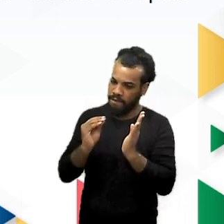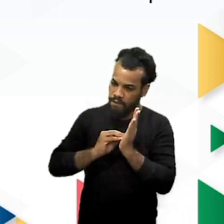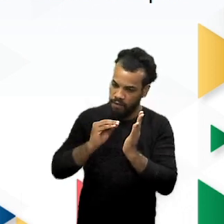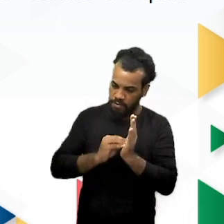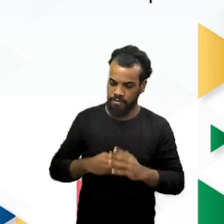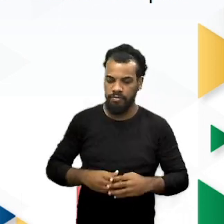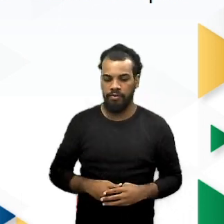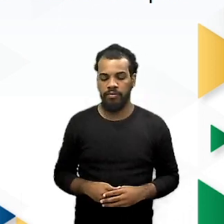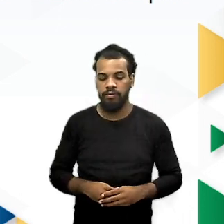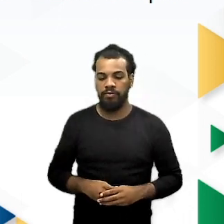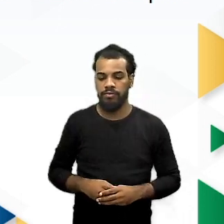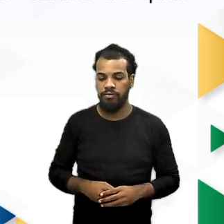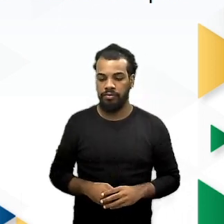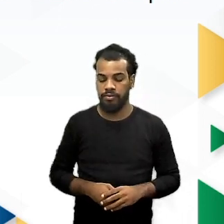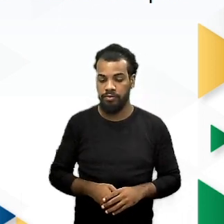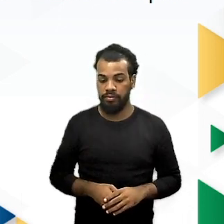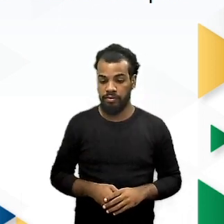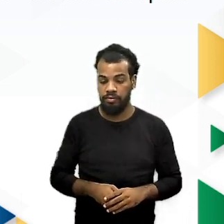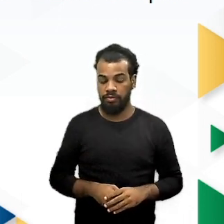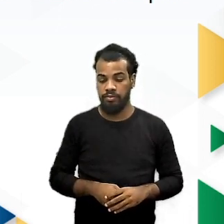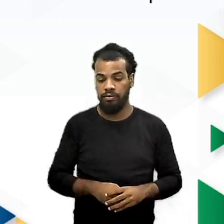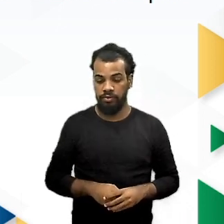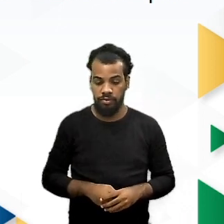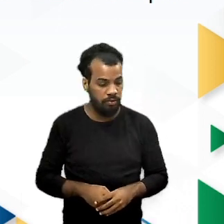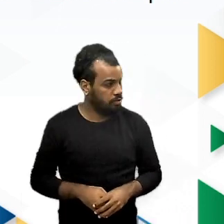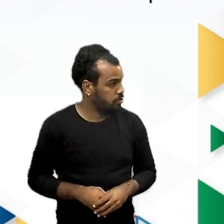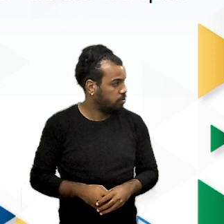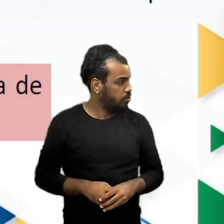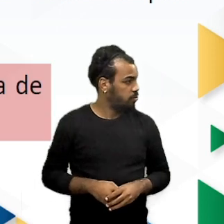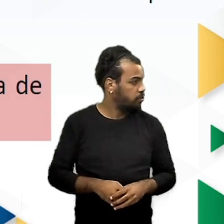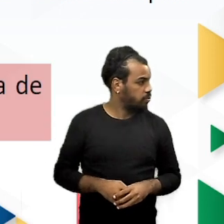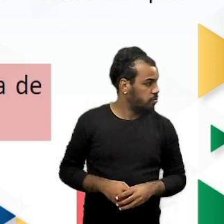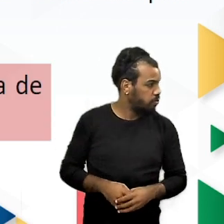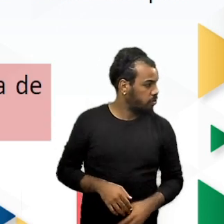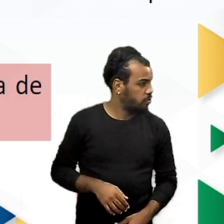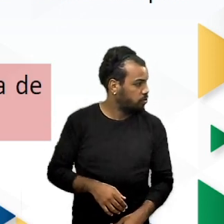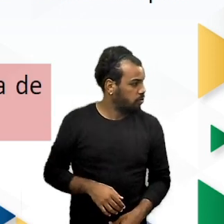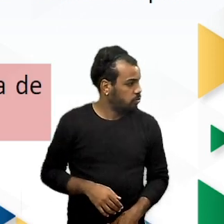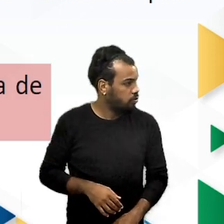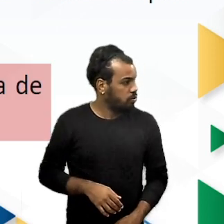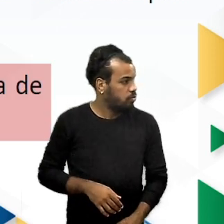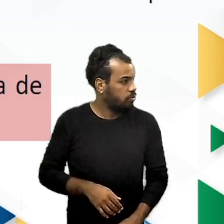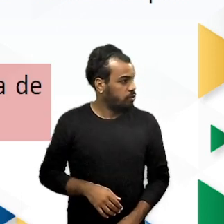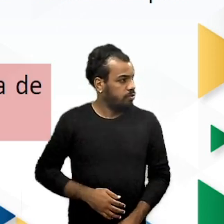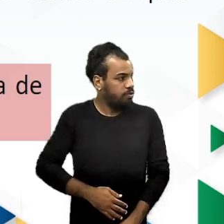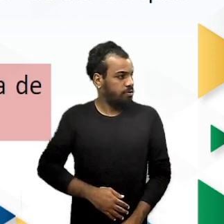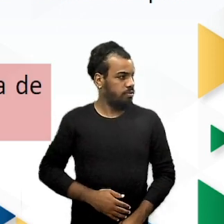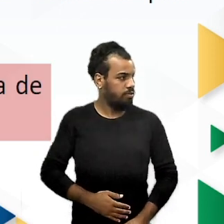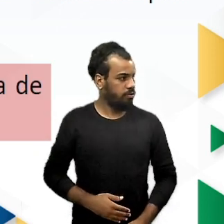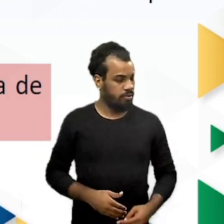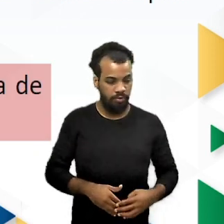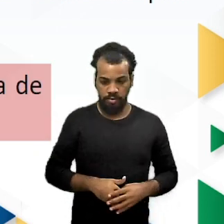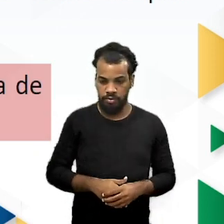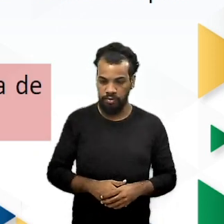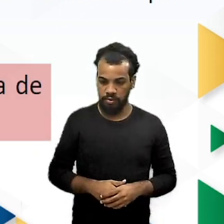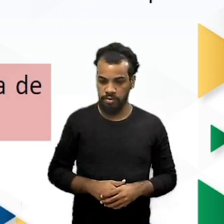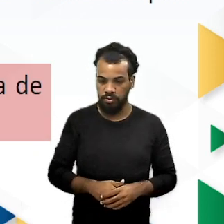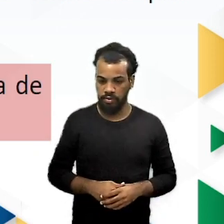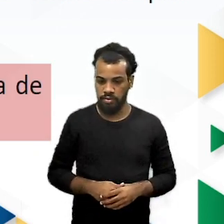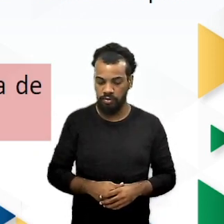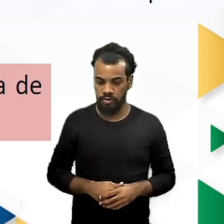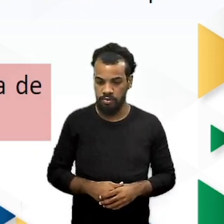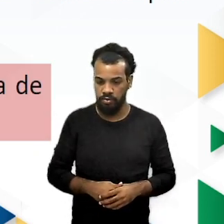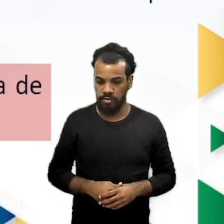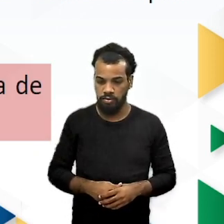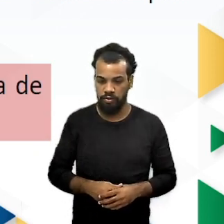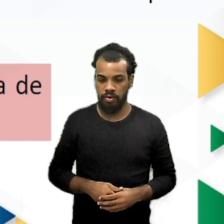o centésimo termo de qual dessas sequências? Vamos verificar? A sequência n é só 4